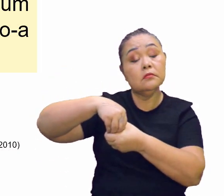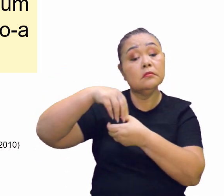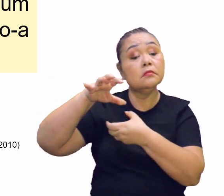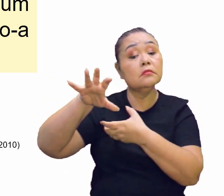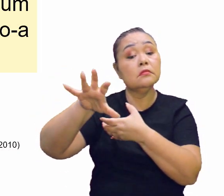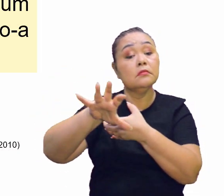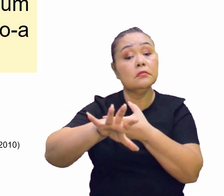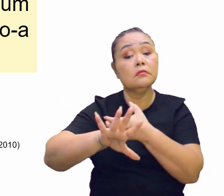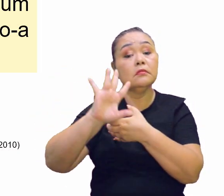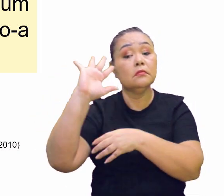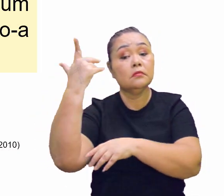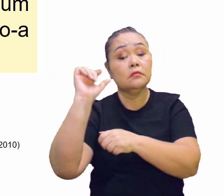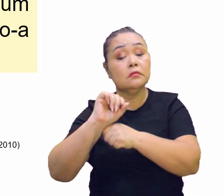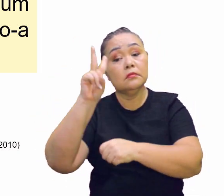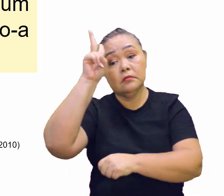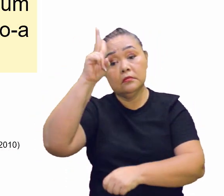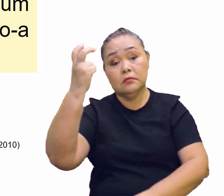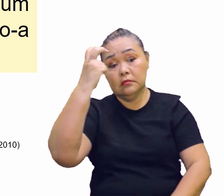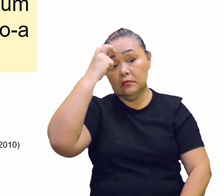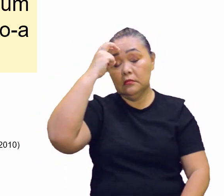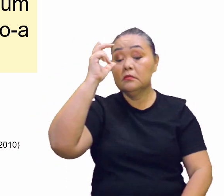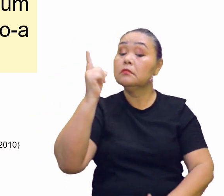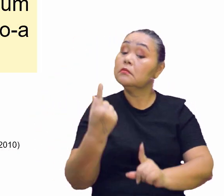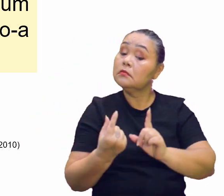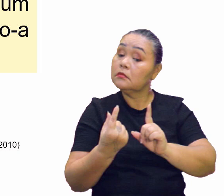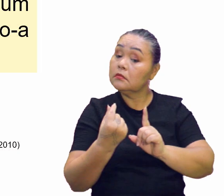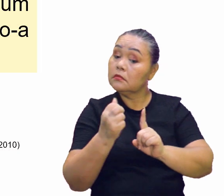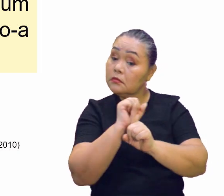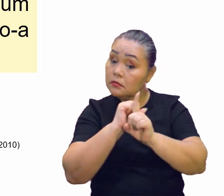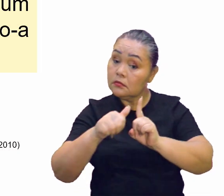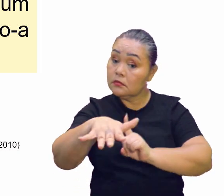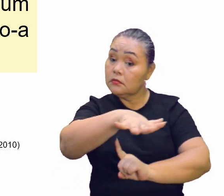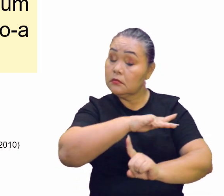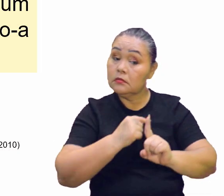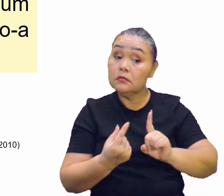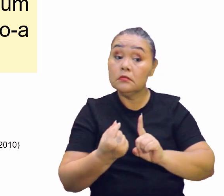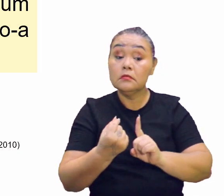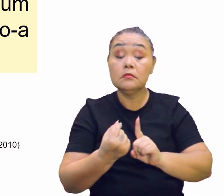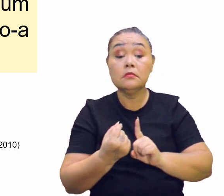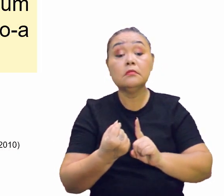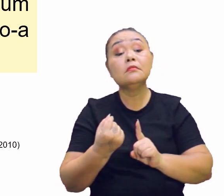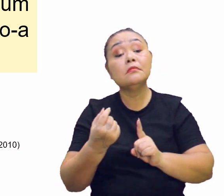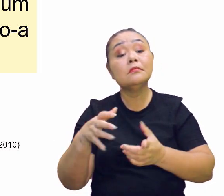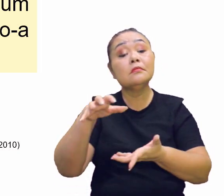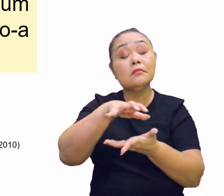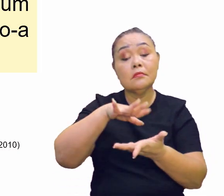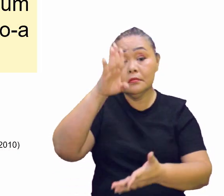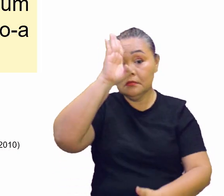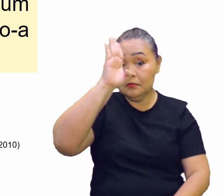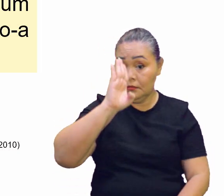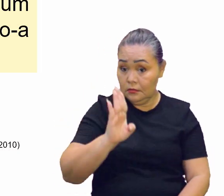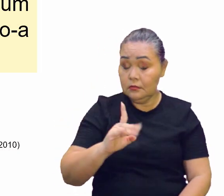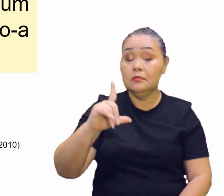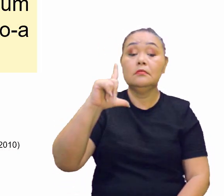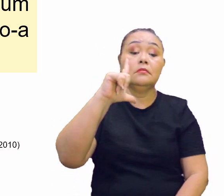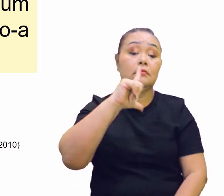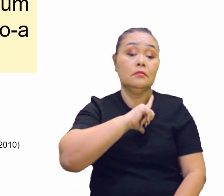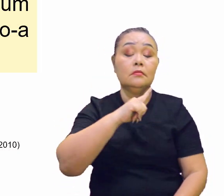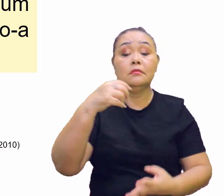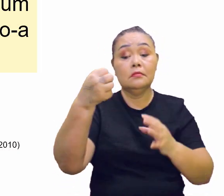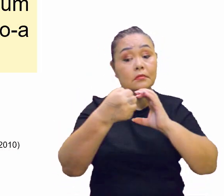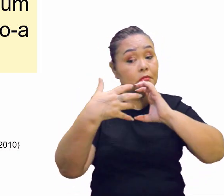critérios: os naturais, os históricos, os culturais e os socioeconômicos. E o território brasileiro tem